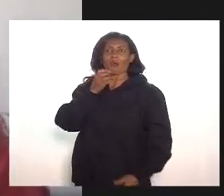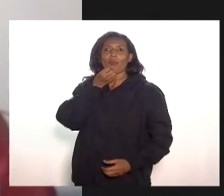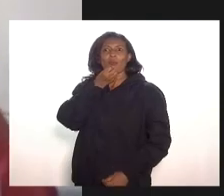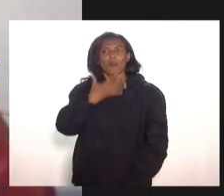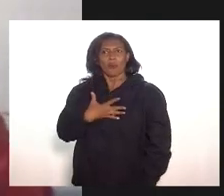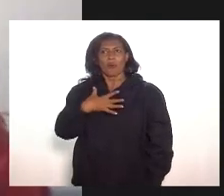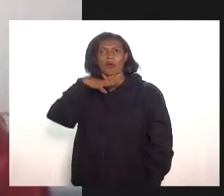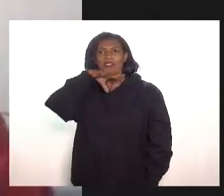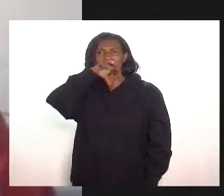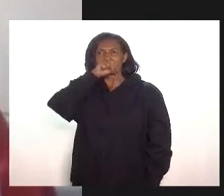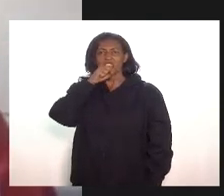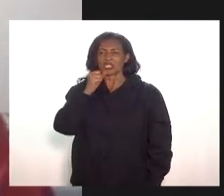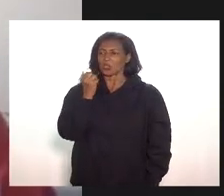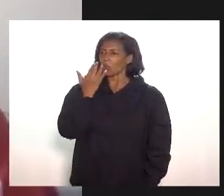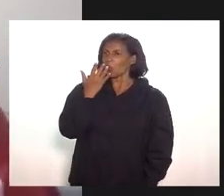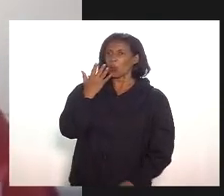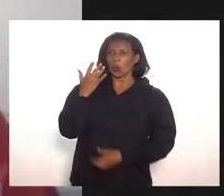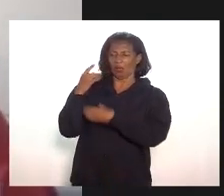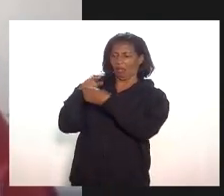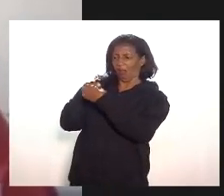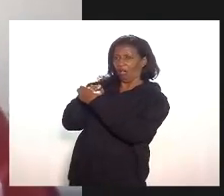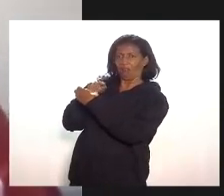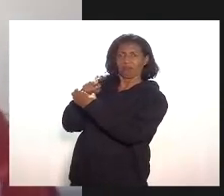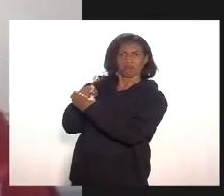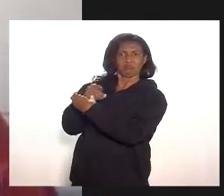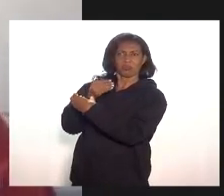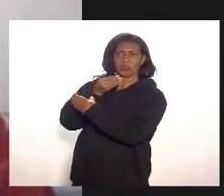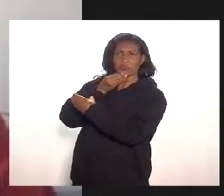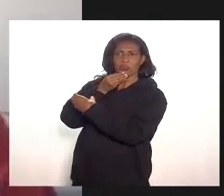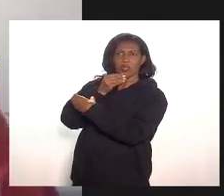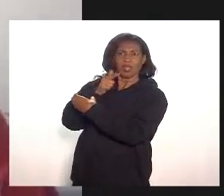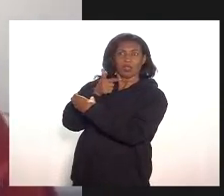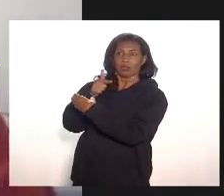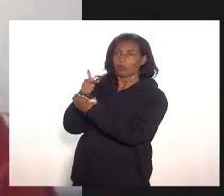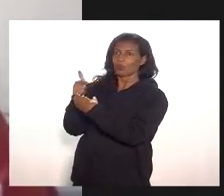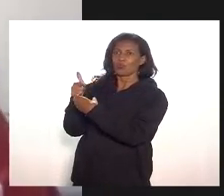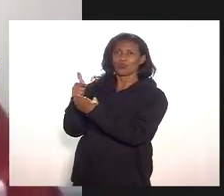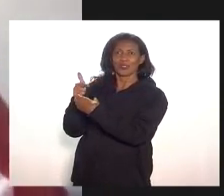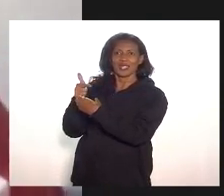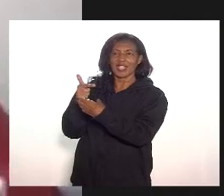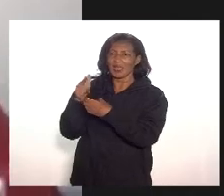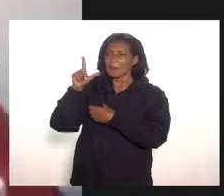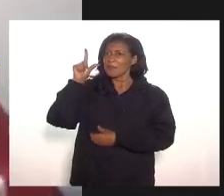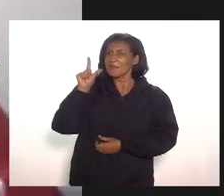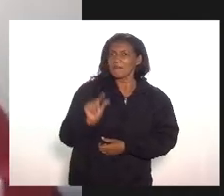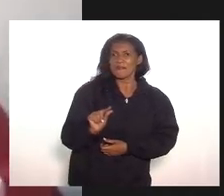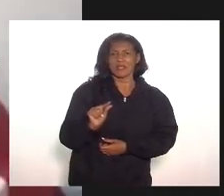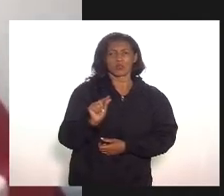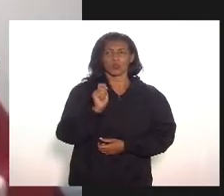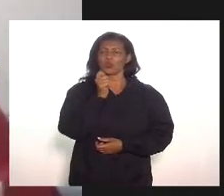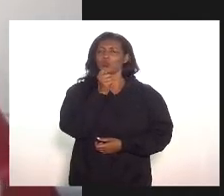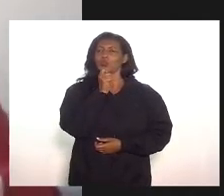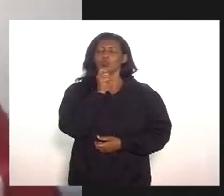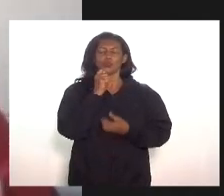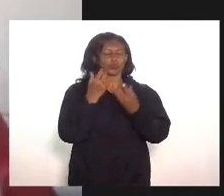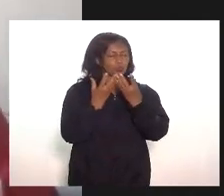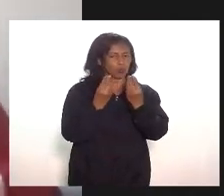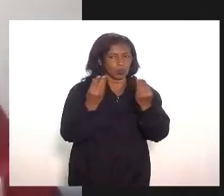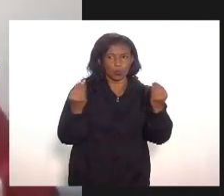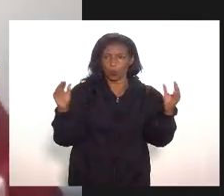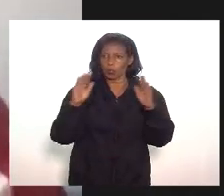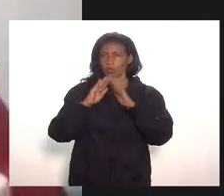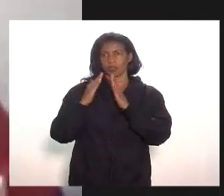tenha cheiro, que não tenha cor, mas não só isso, não temos água para o mínimo em muitas escolas no